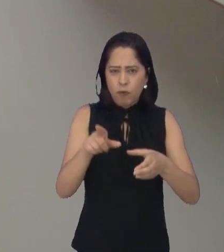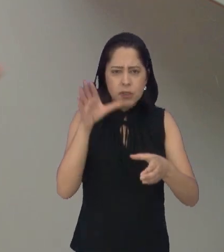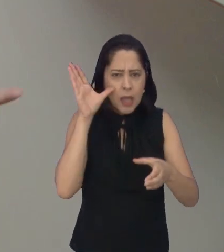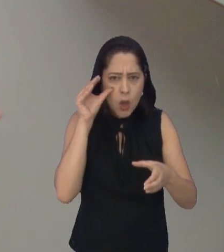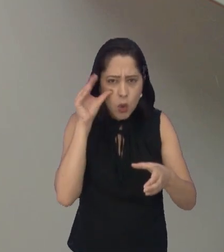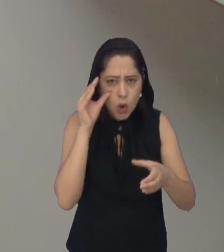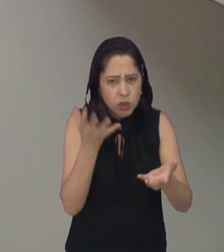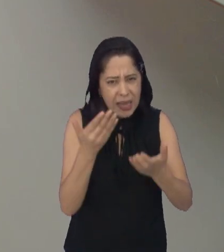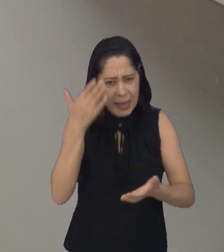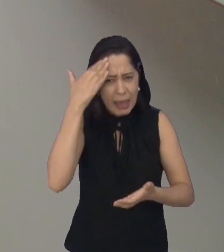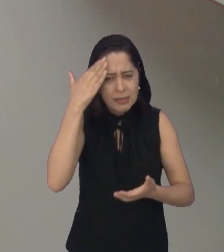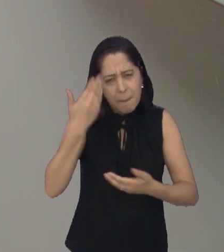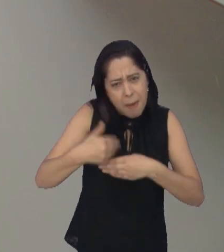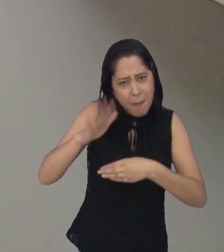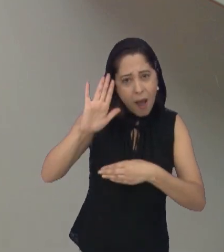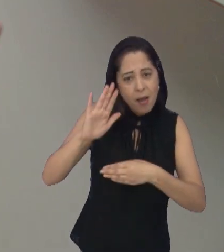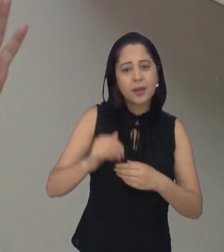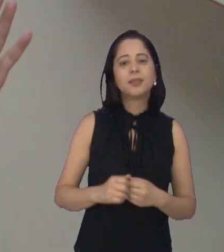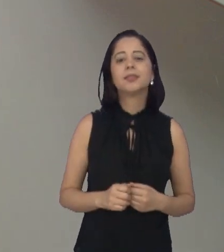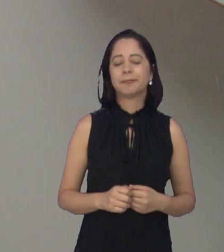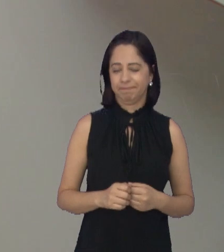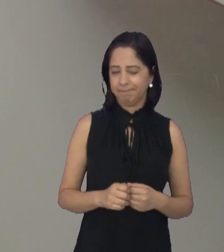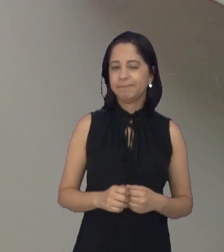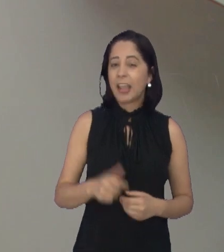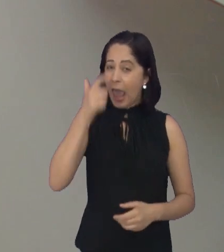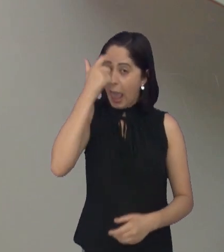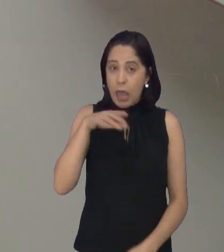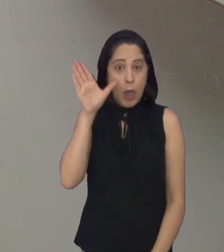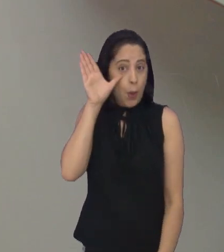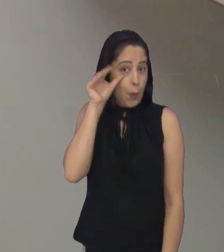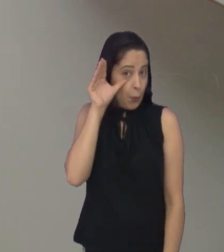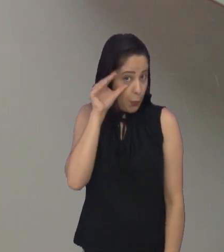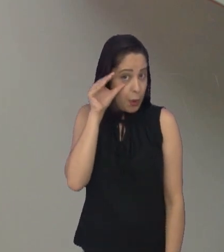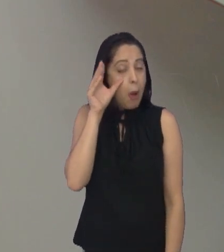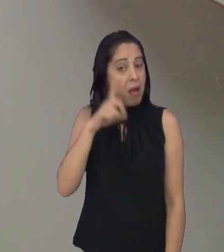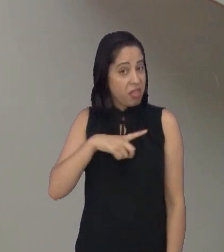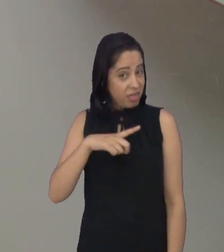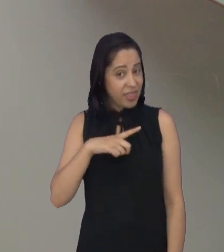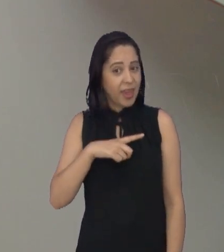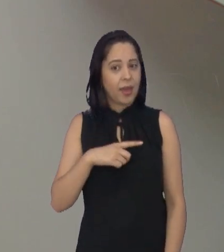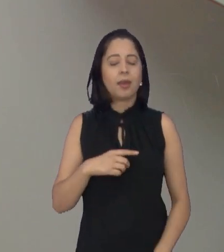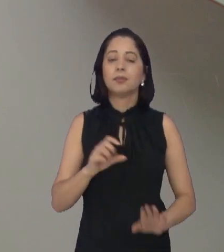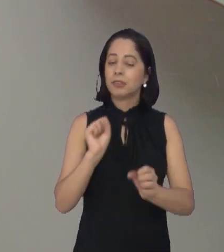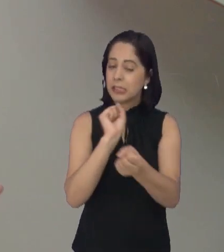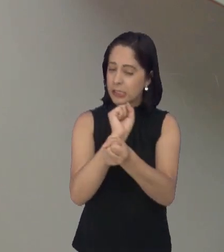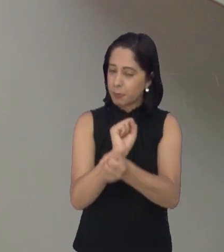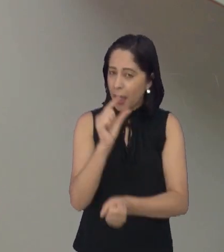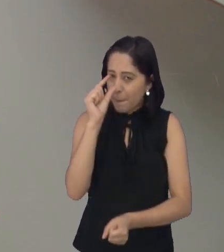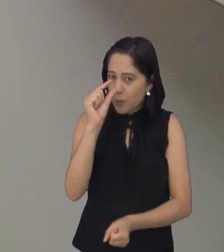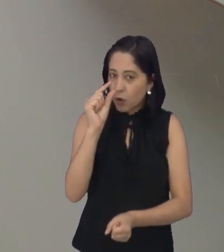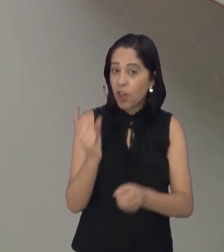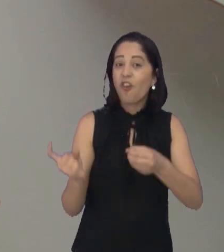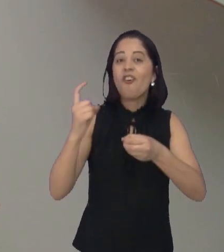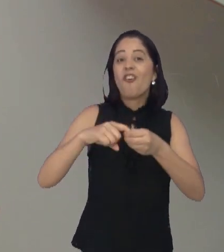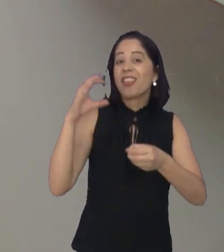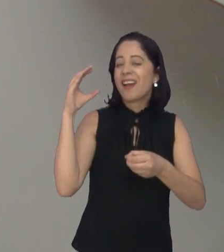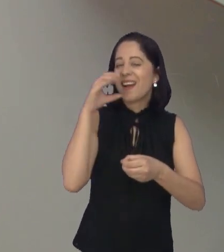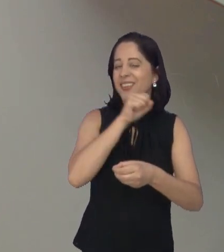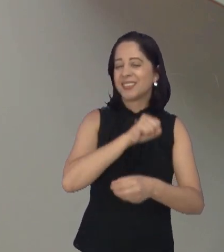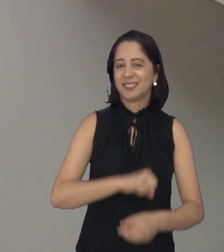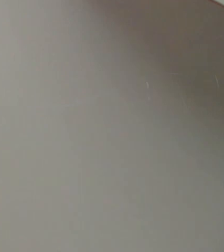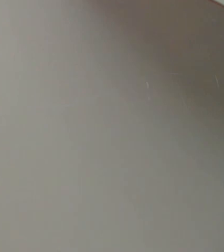para entender como que é esse processo? Eu confesso que eu estou bastante curiosa, então aguenta aí que a gente volta já já.